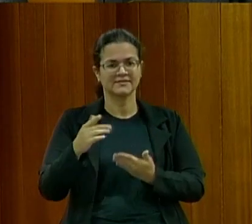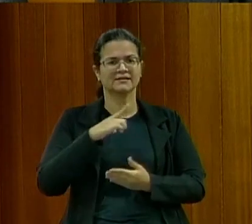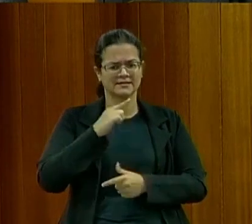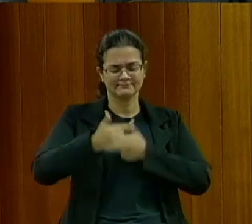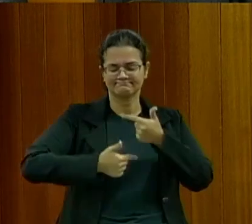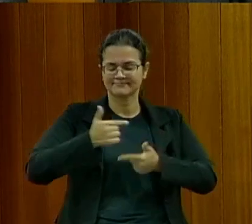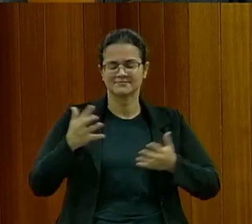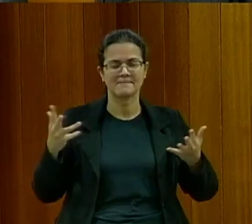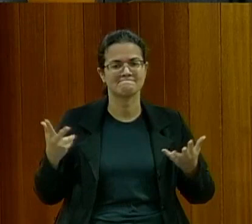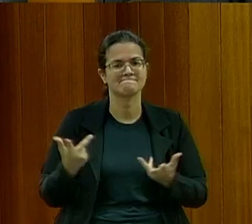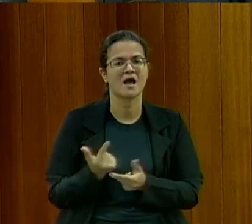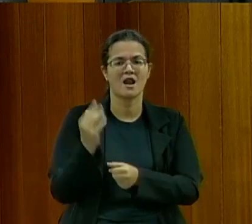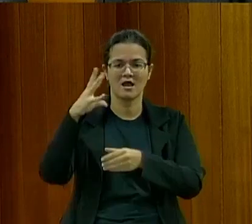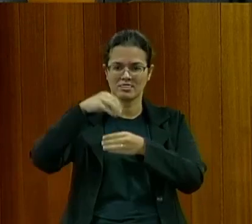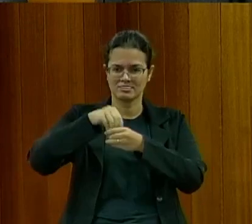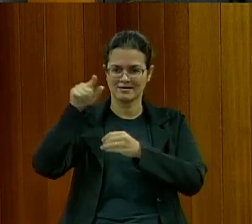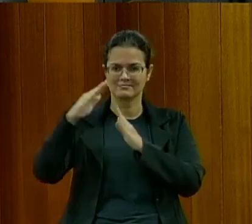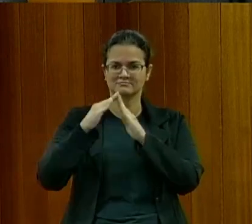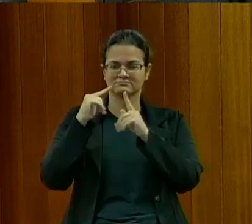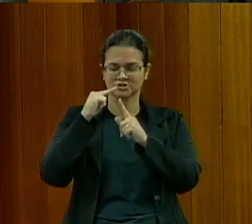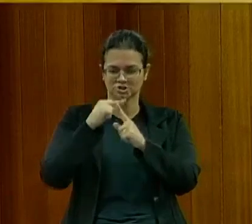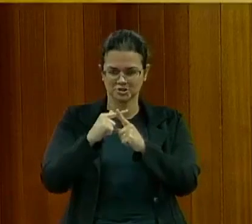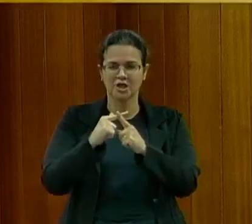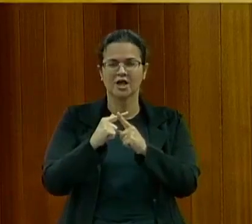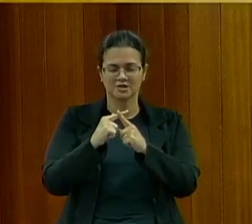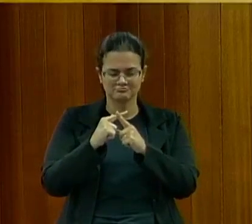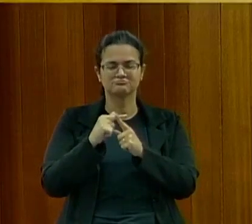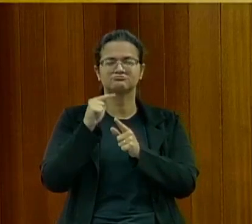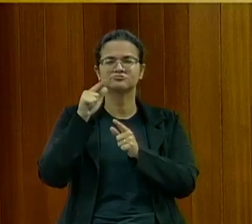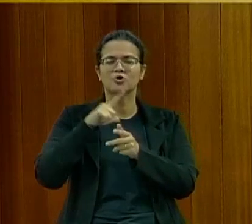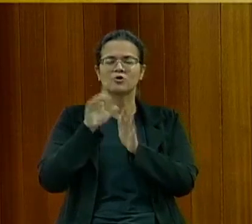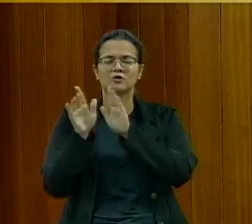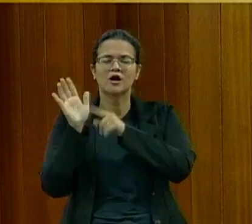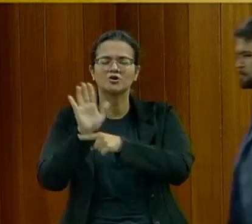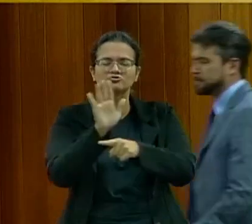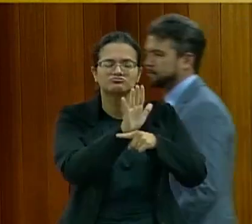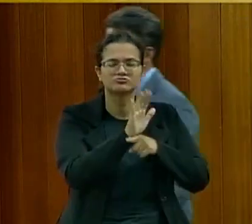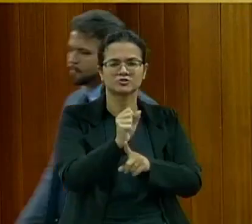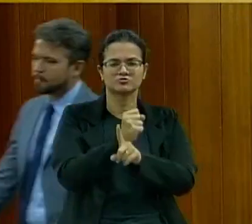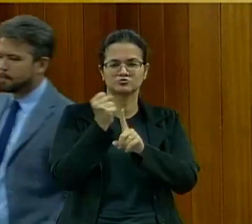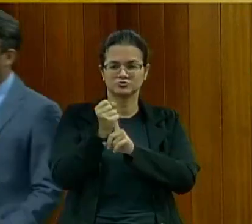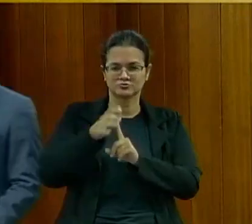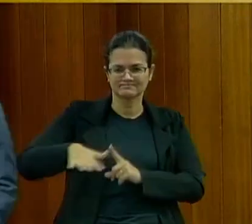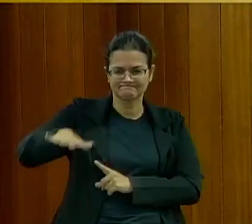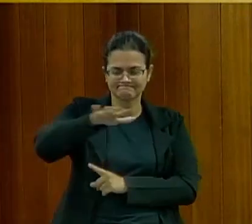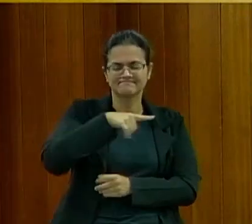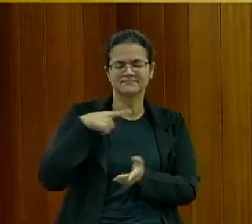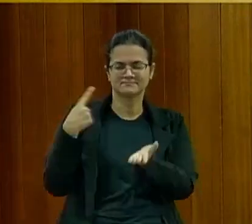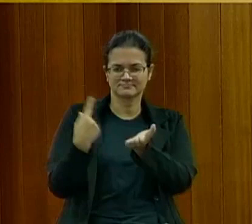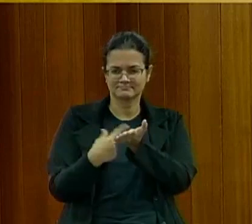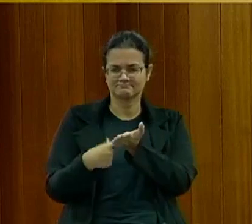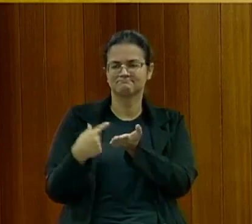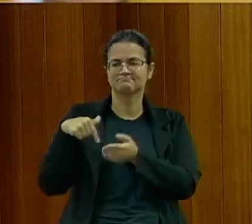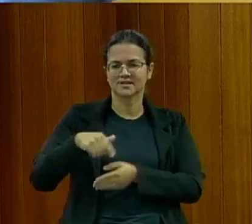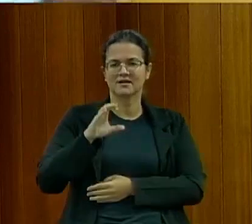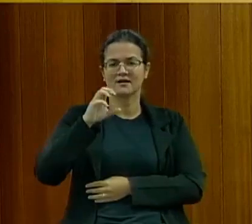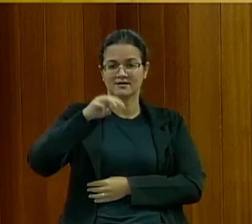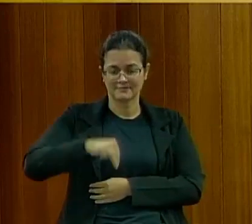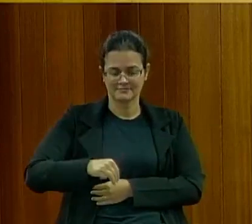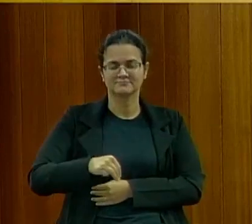tá? Os projetos sociais. E conte conosco, conte com essa casa de leis aqui, para estar lhe